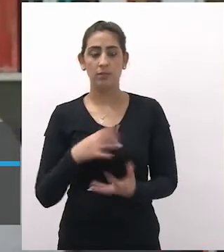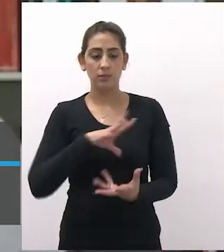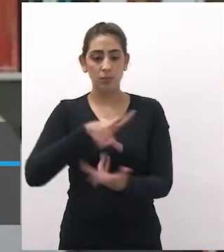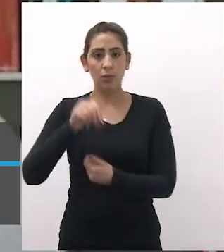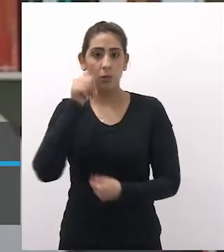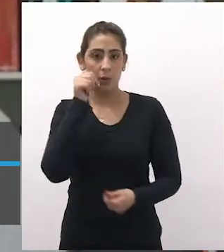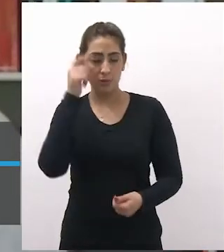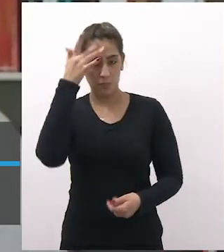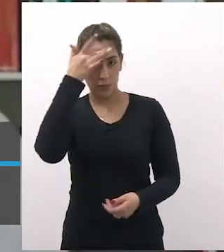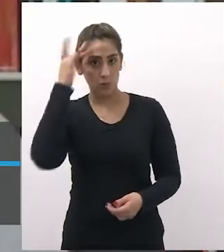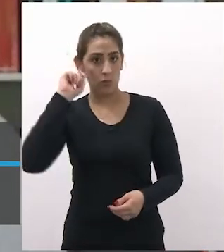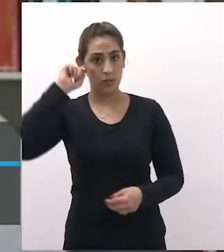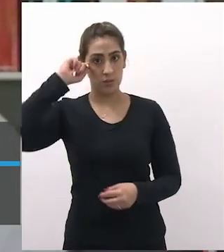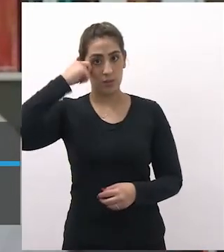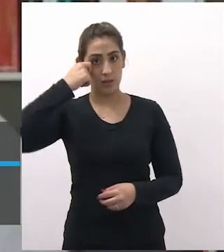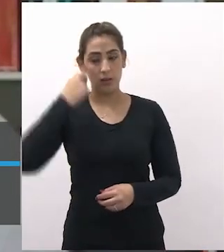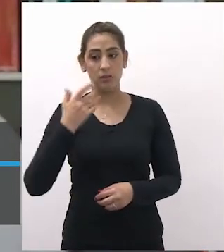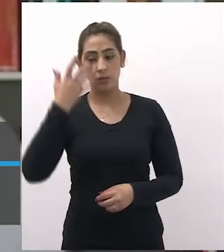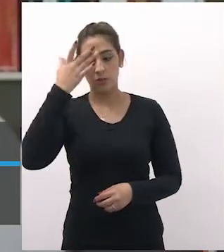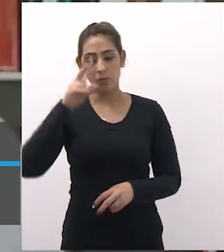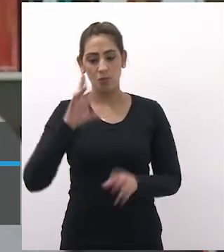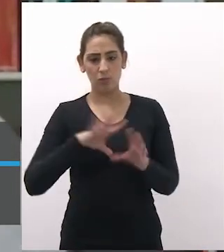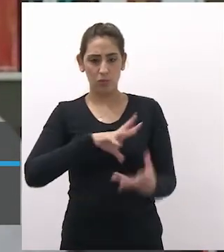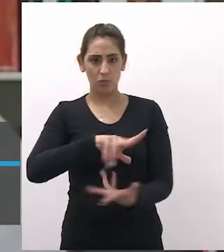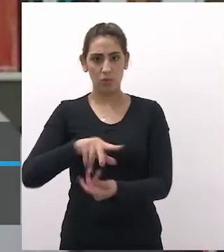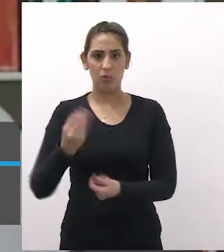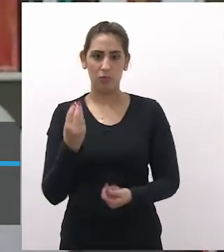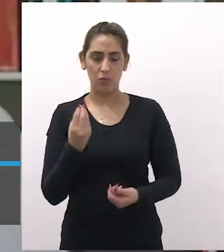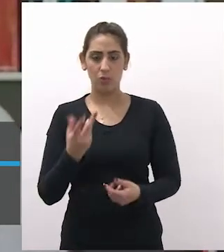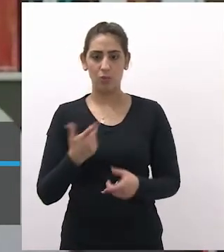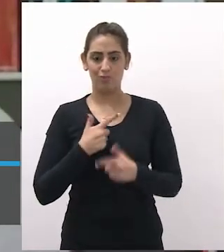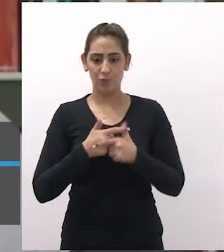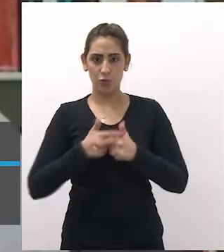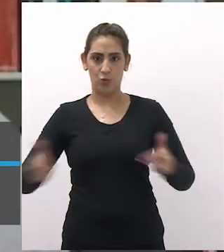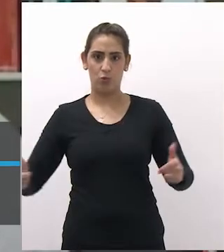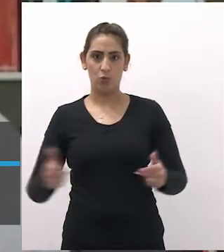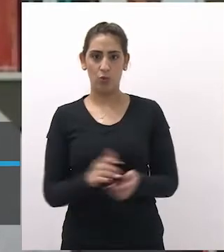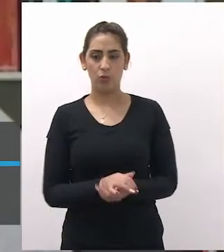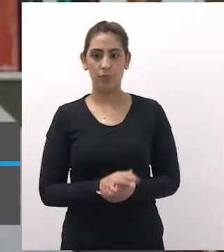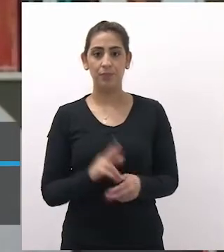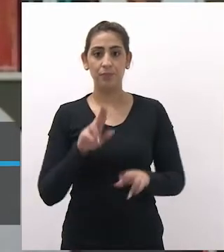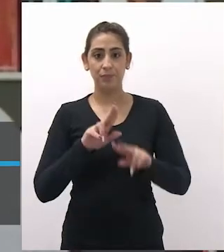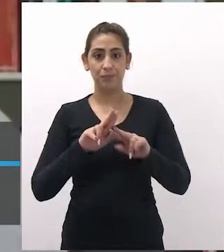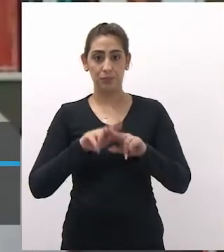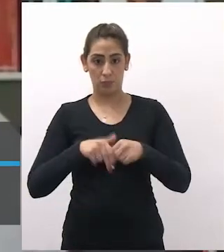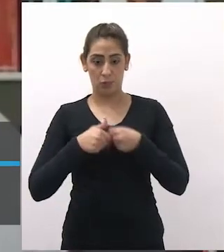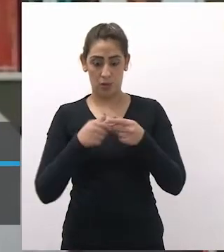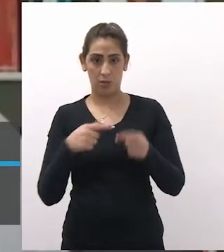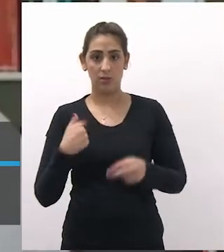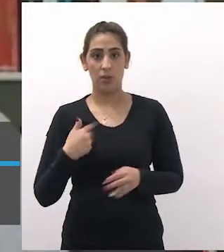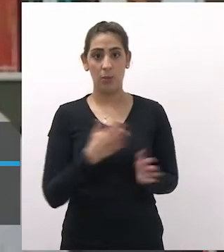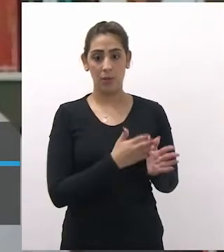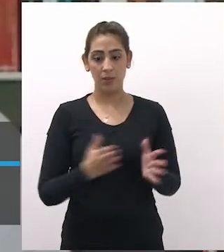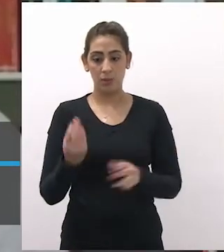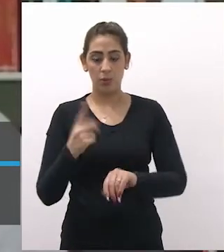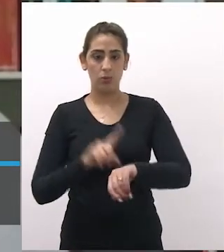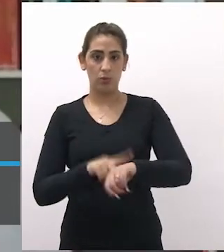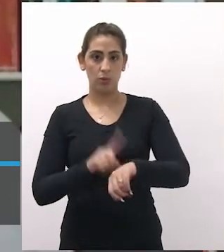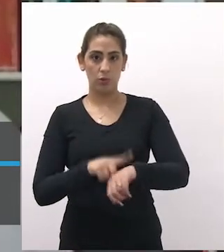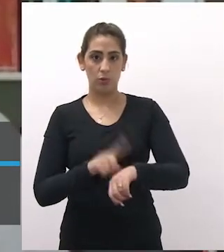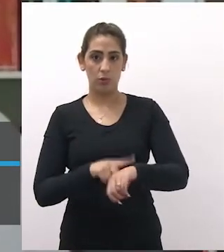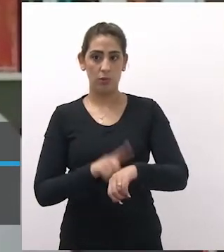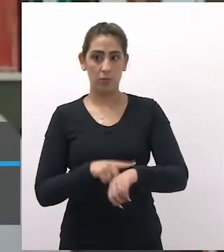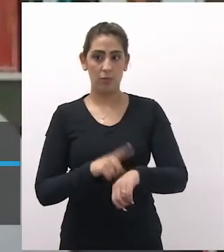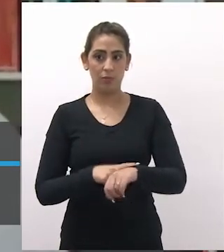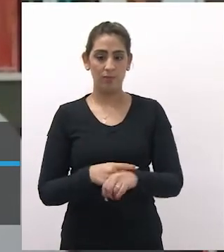pretas é um mundo perverso, é um mundo muito sofrido. E, por causa disso, eu passei muito tempo me negando a